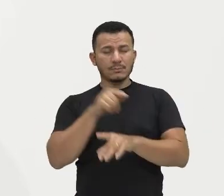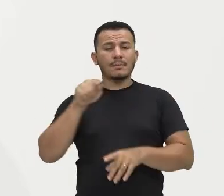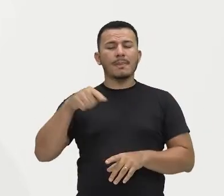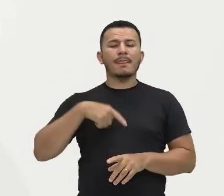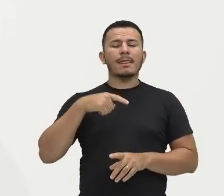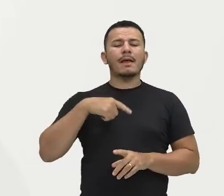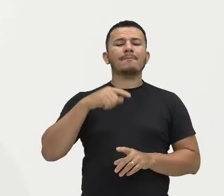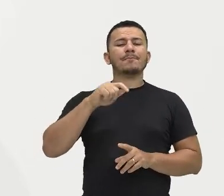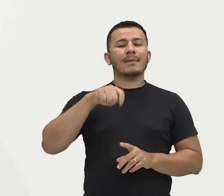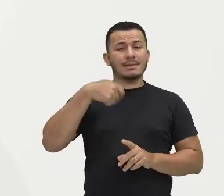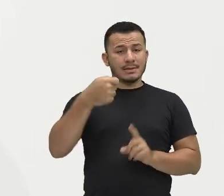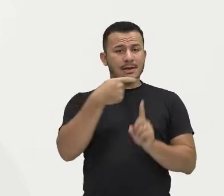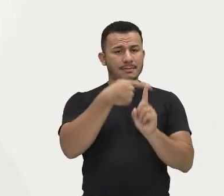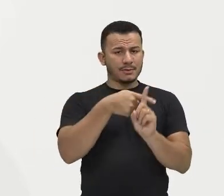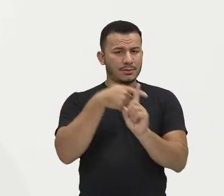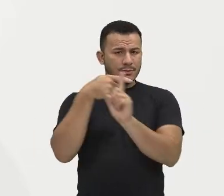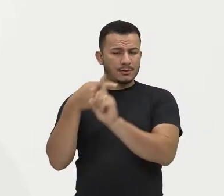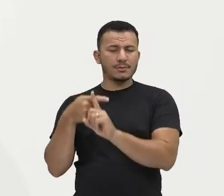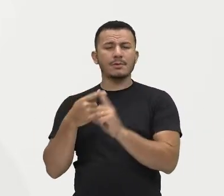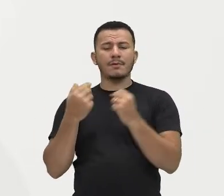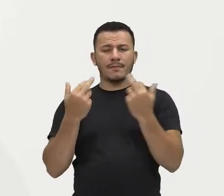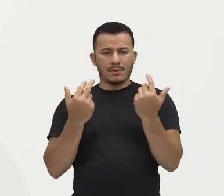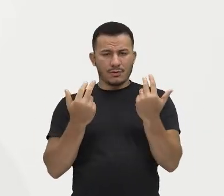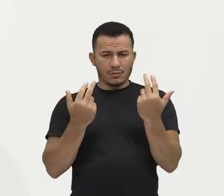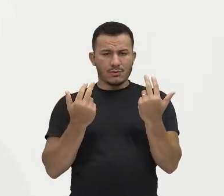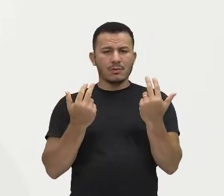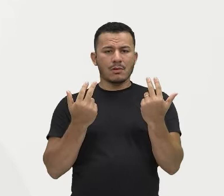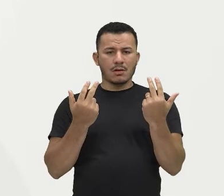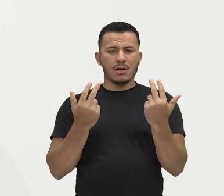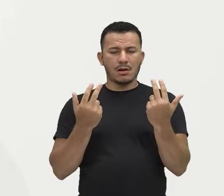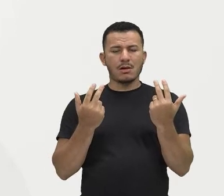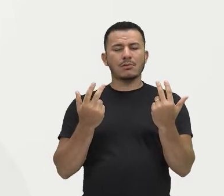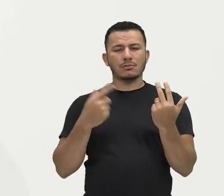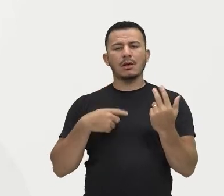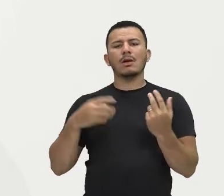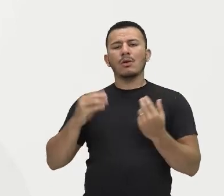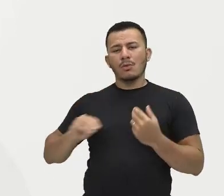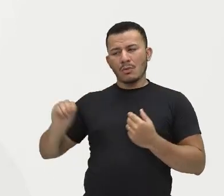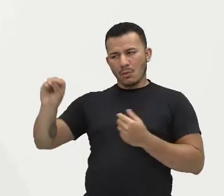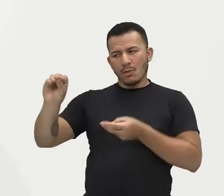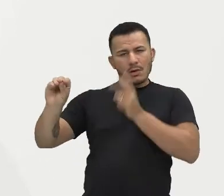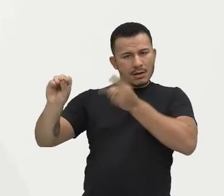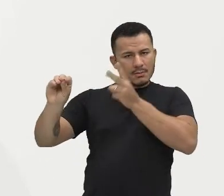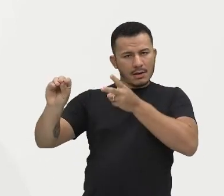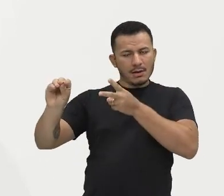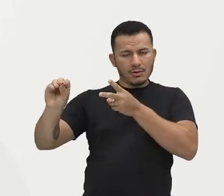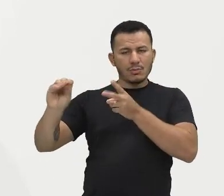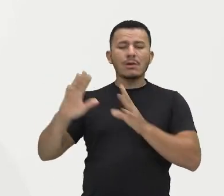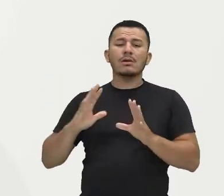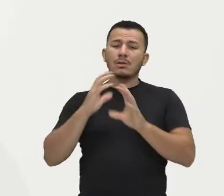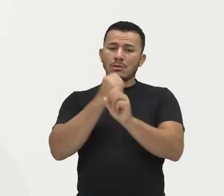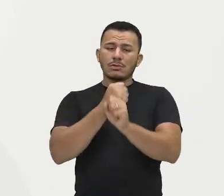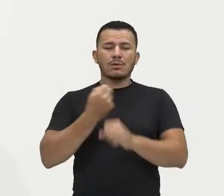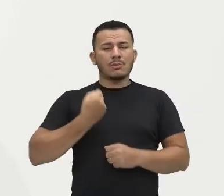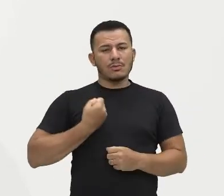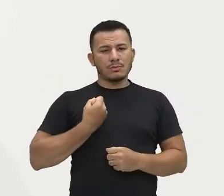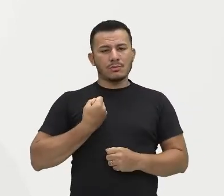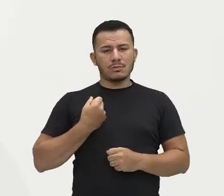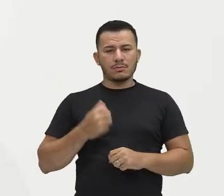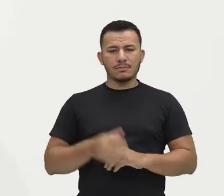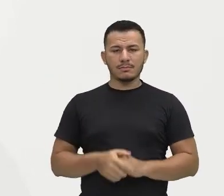sinais são iguais, adicionamos e conservamos o mesmo sinal. Foi que estava